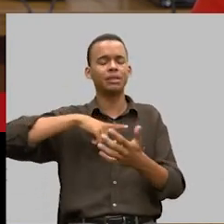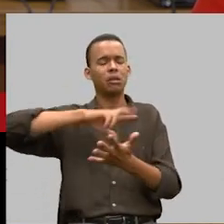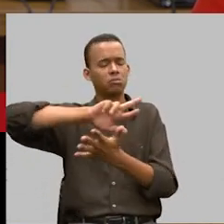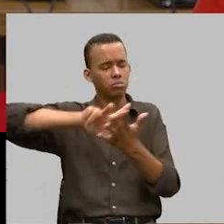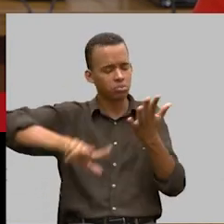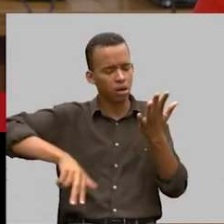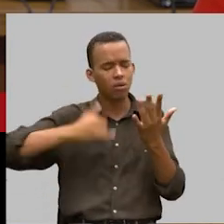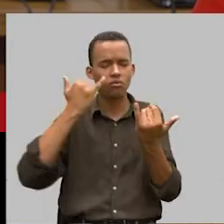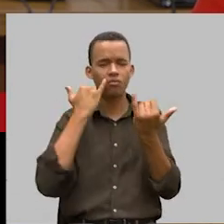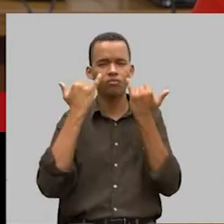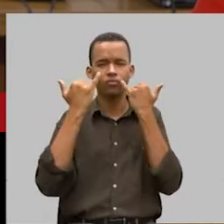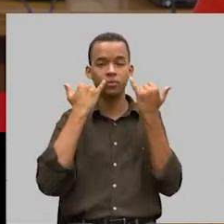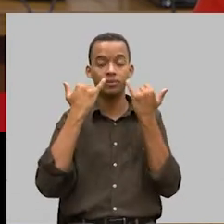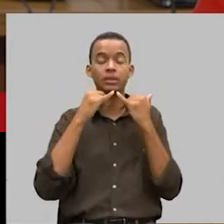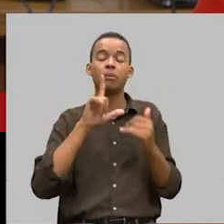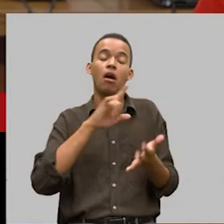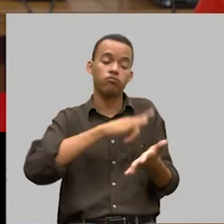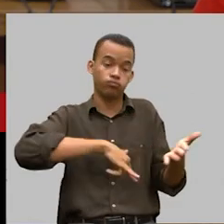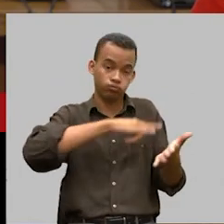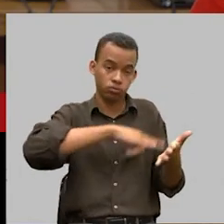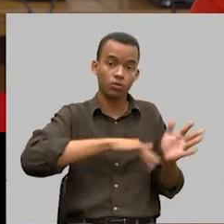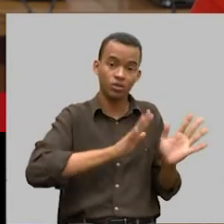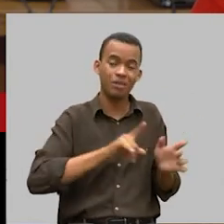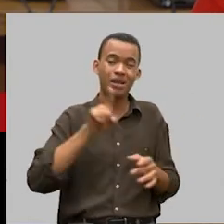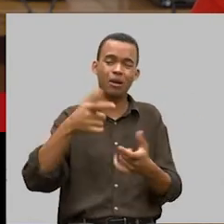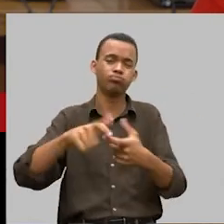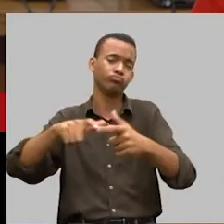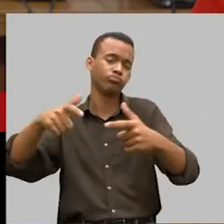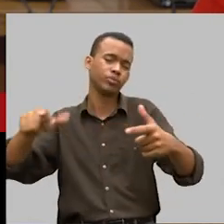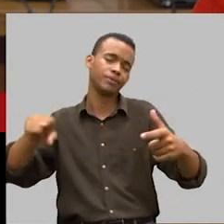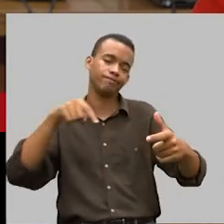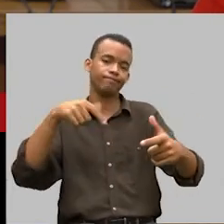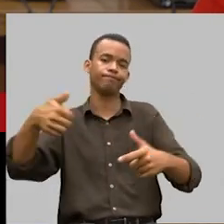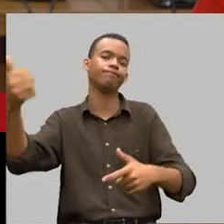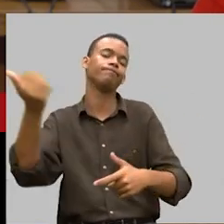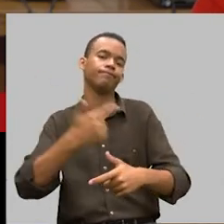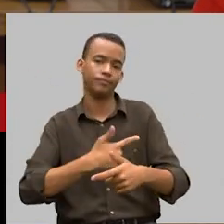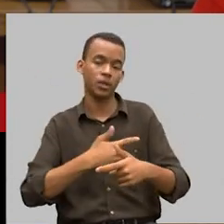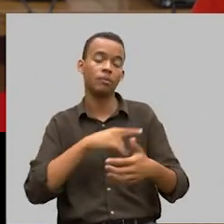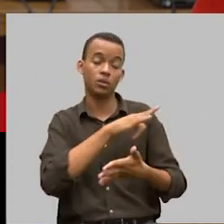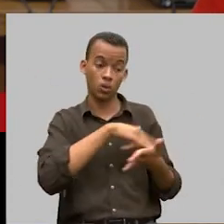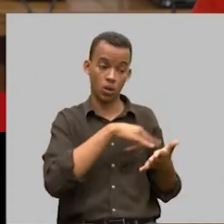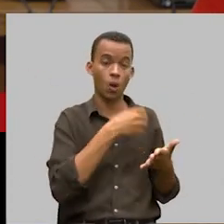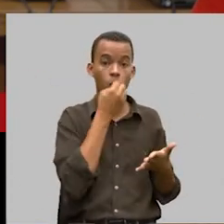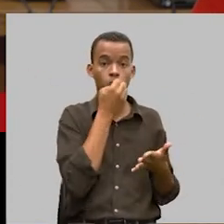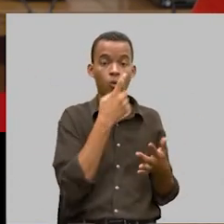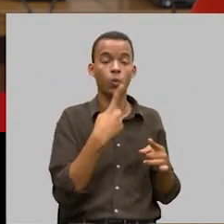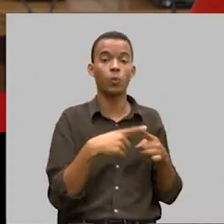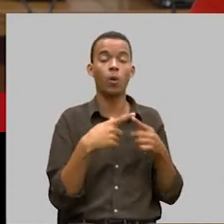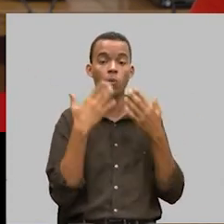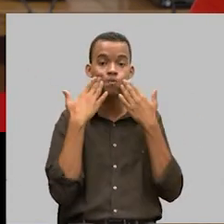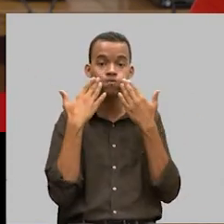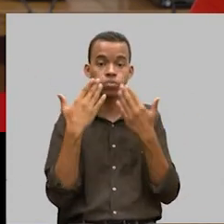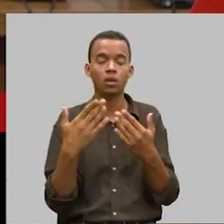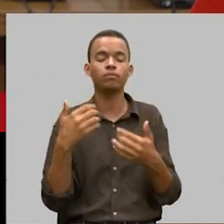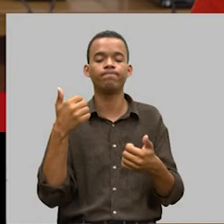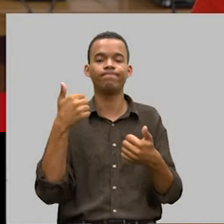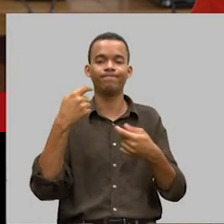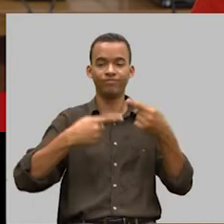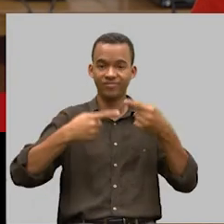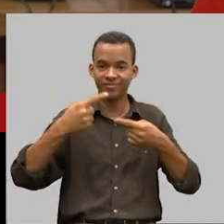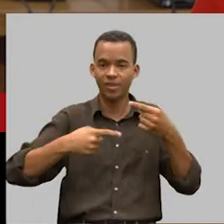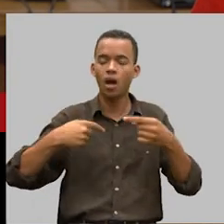documentos representam a disputa pelo espaço público ao longo dos anos destaco a importância já citada